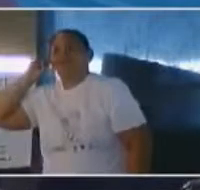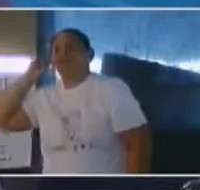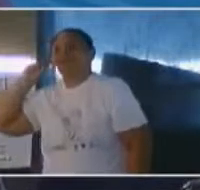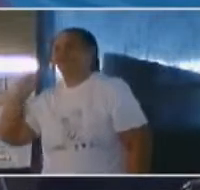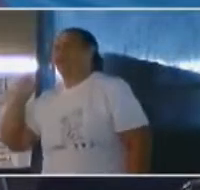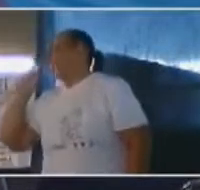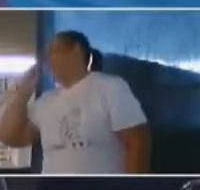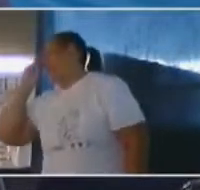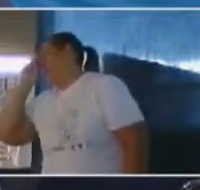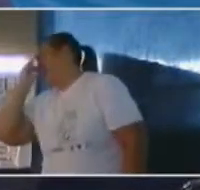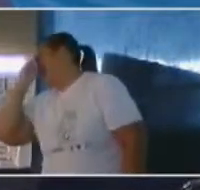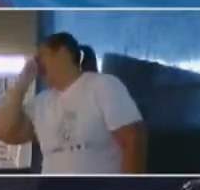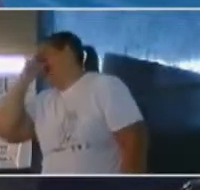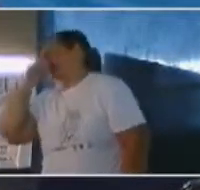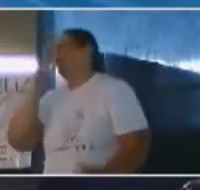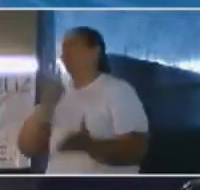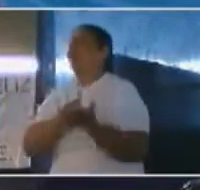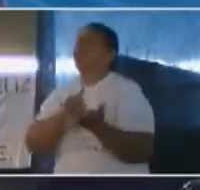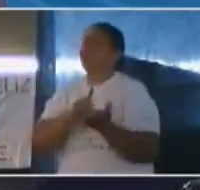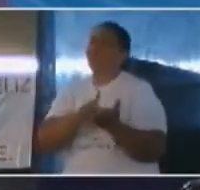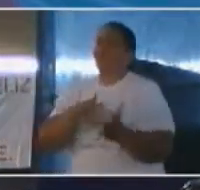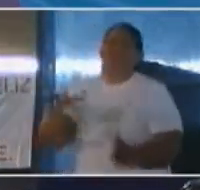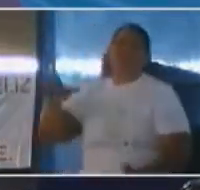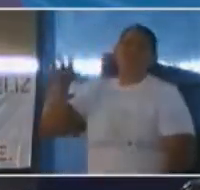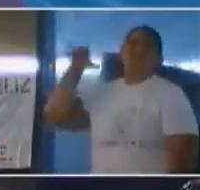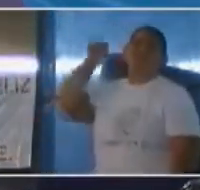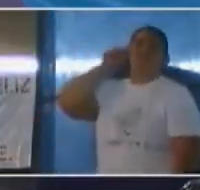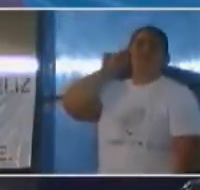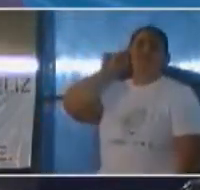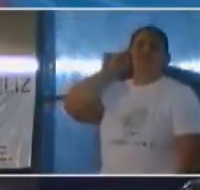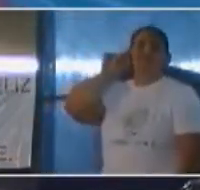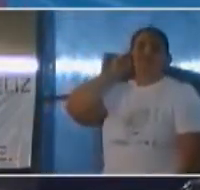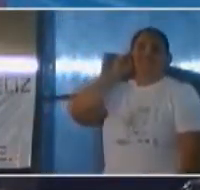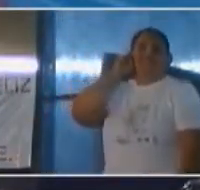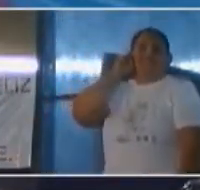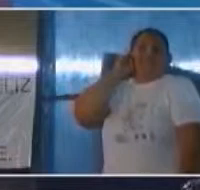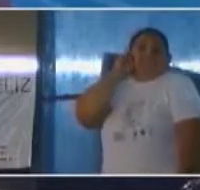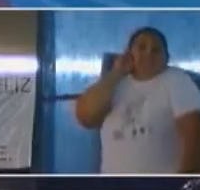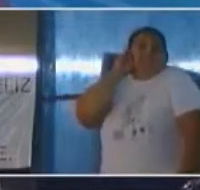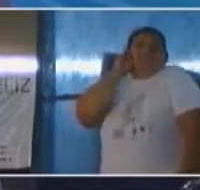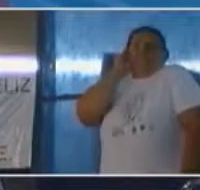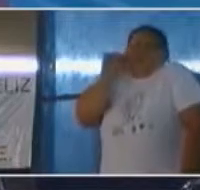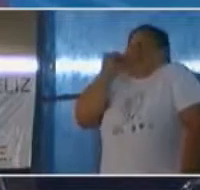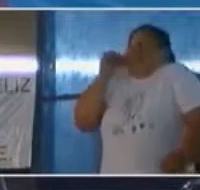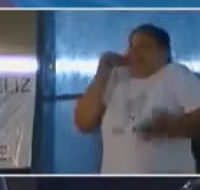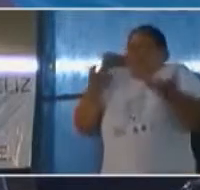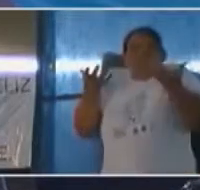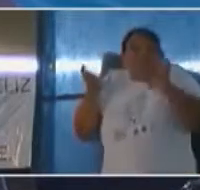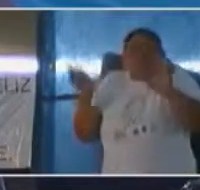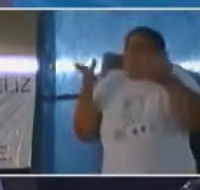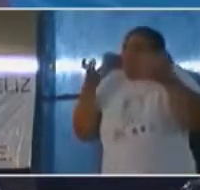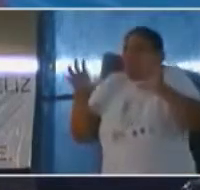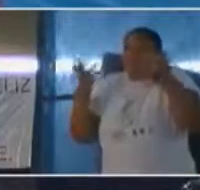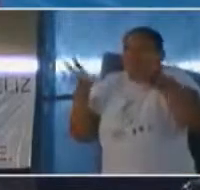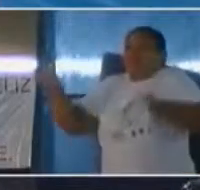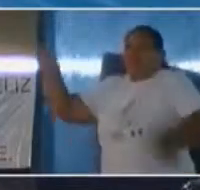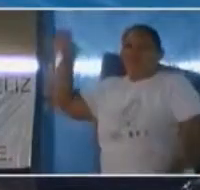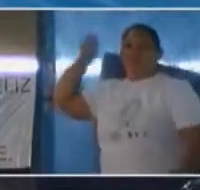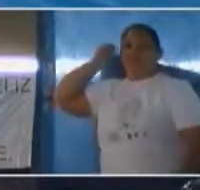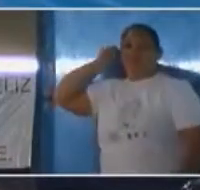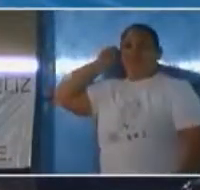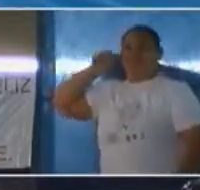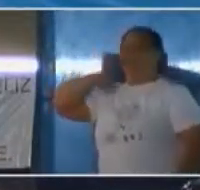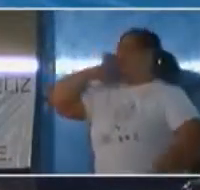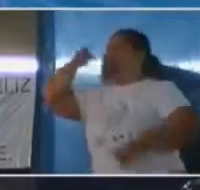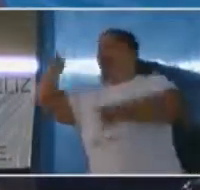é a realidade. Parece que a gente tem a necessidade de se expressar, o que é muito bom, mas falta um pouco